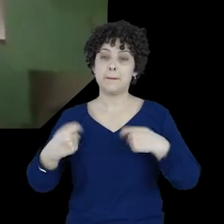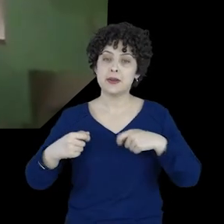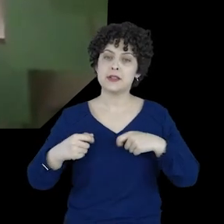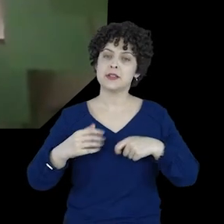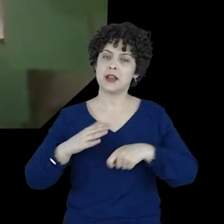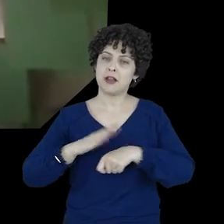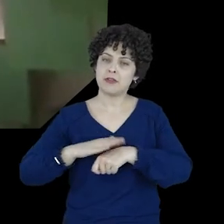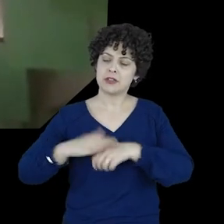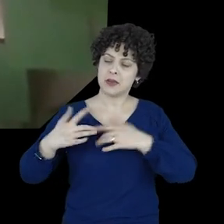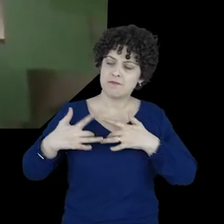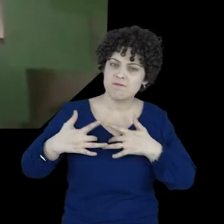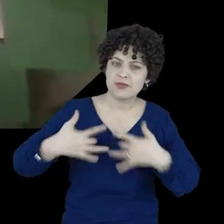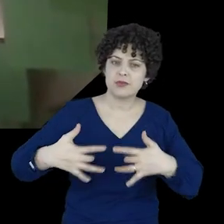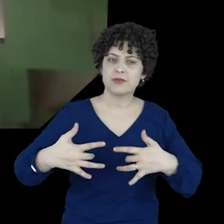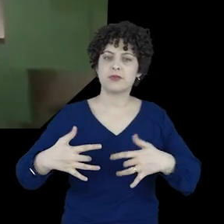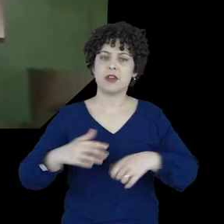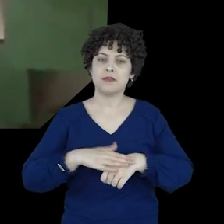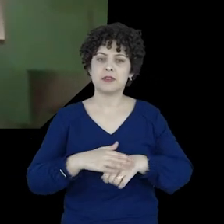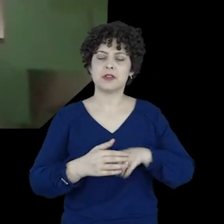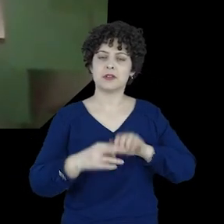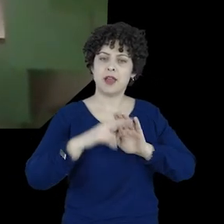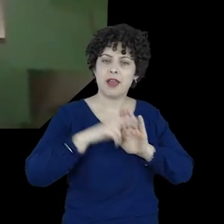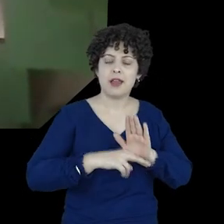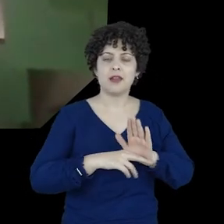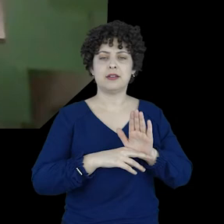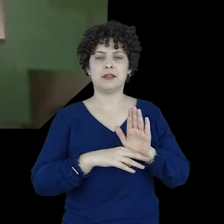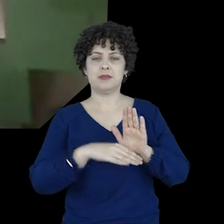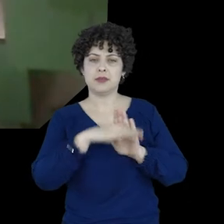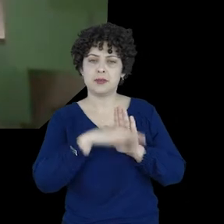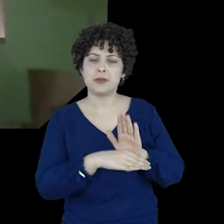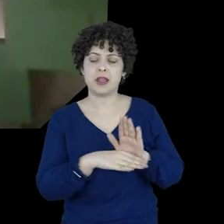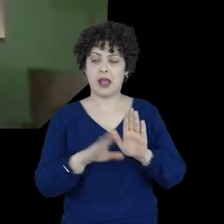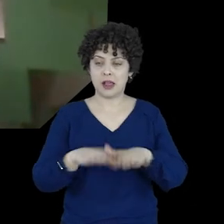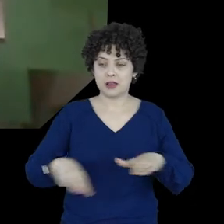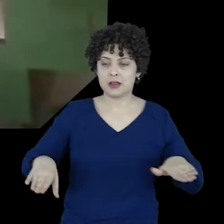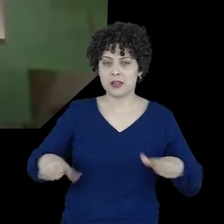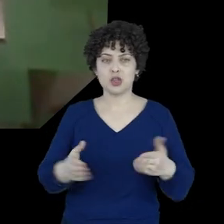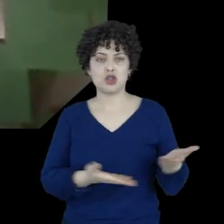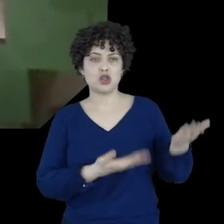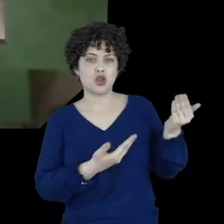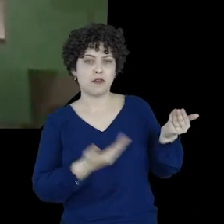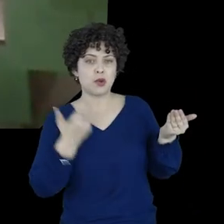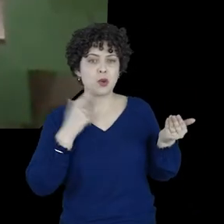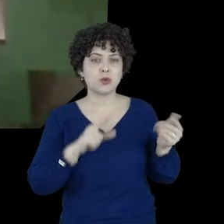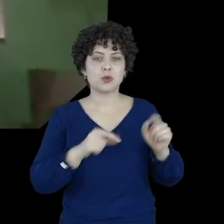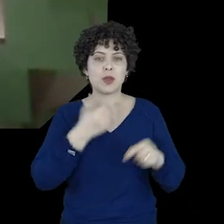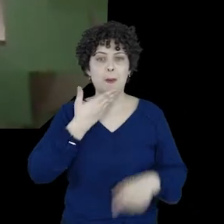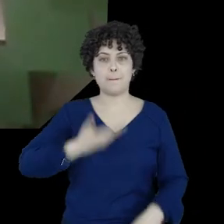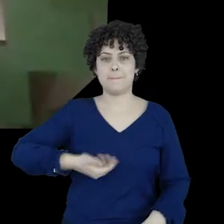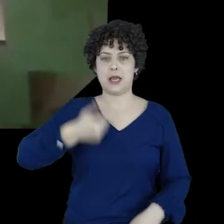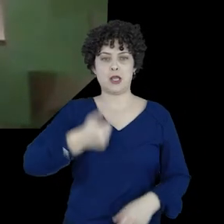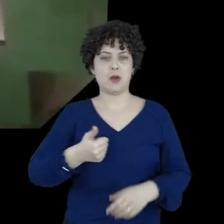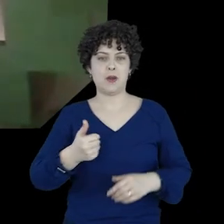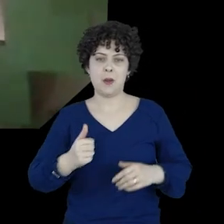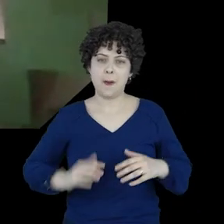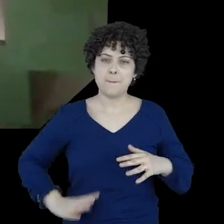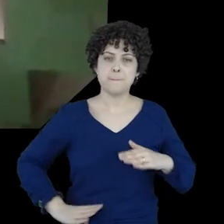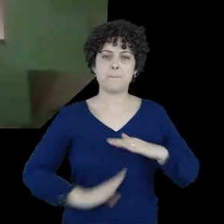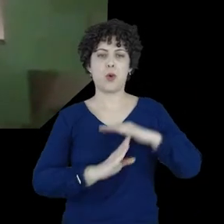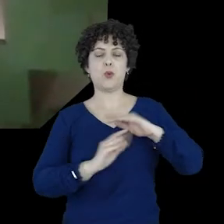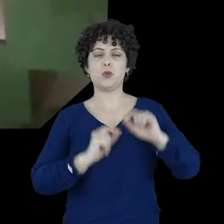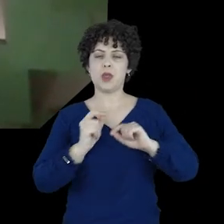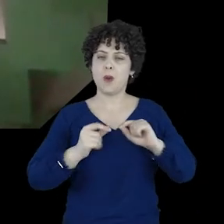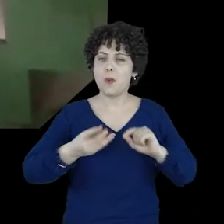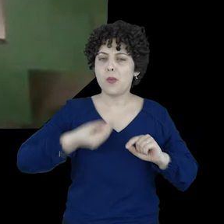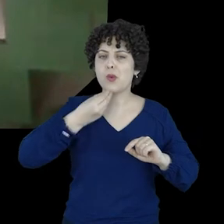Temos de ser proativos, implementar medidas que garantam que as crianças e os jovens recebam o melhor, maximizando